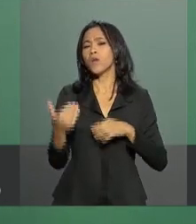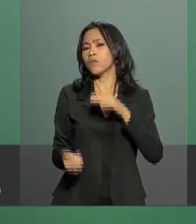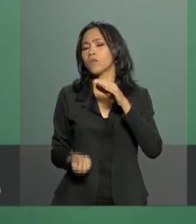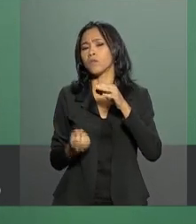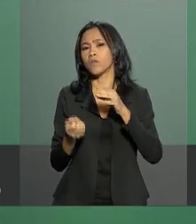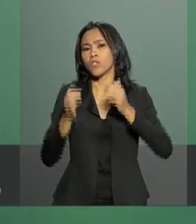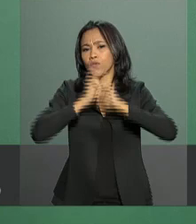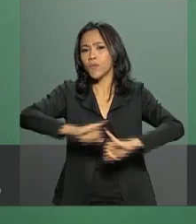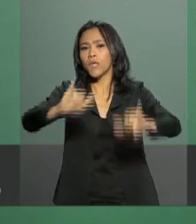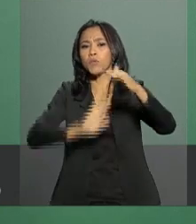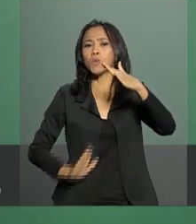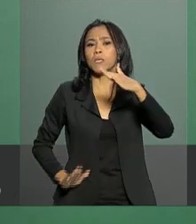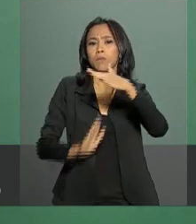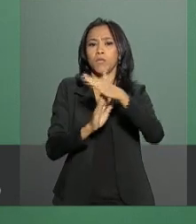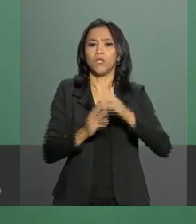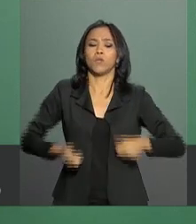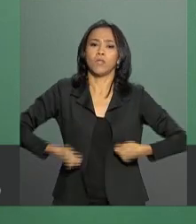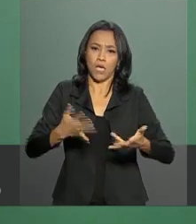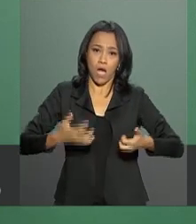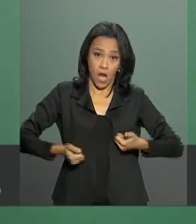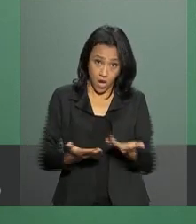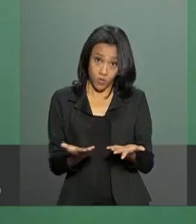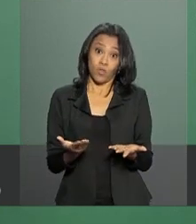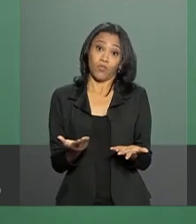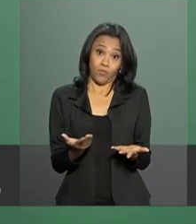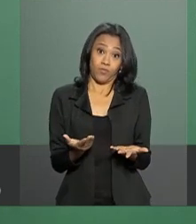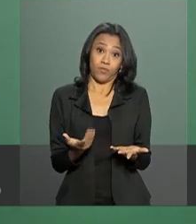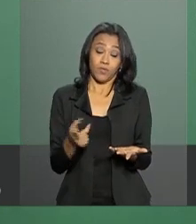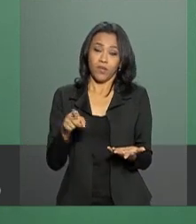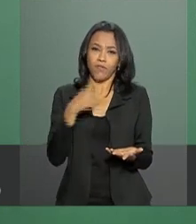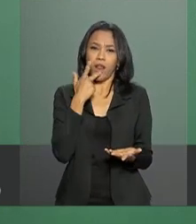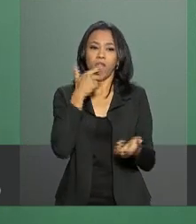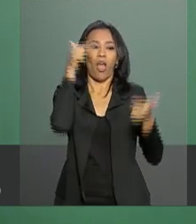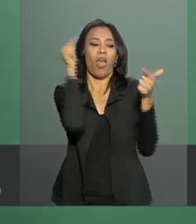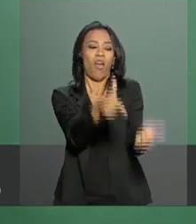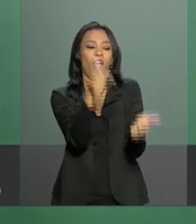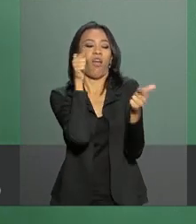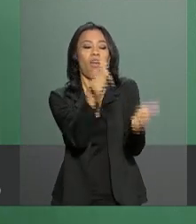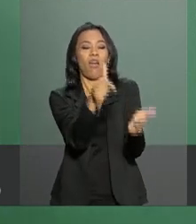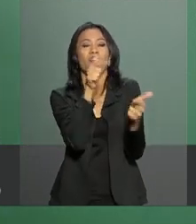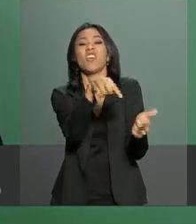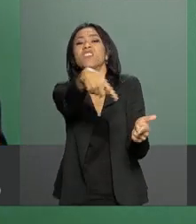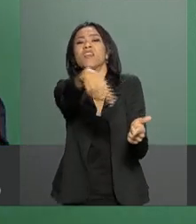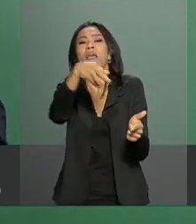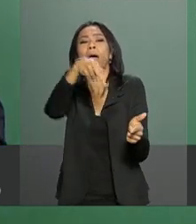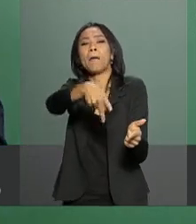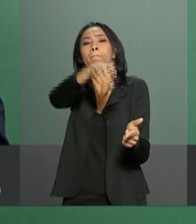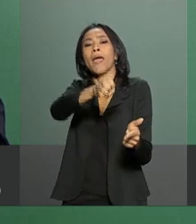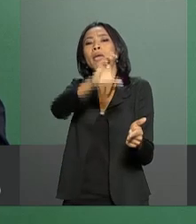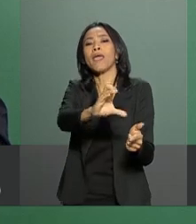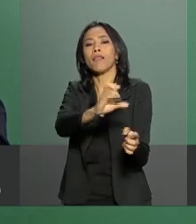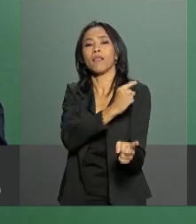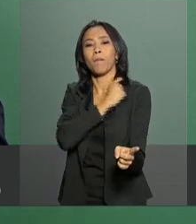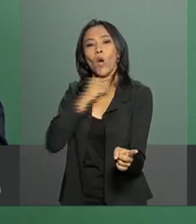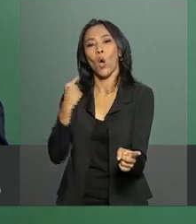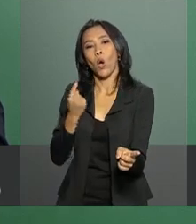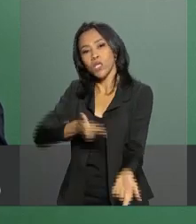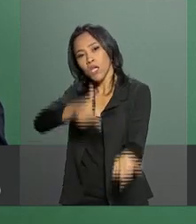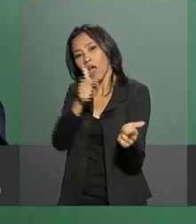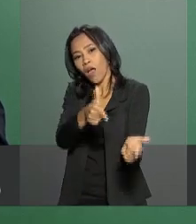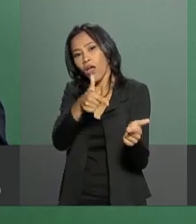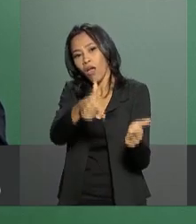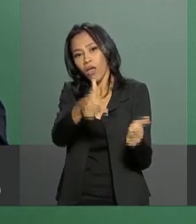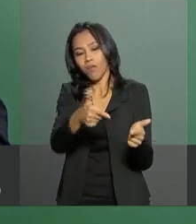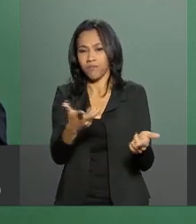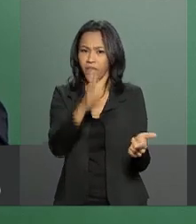públicos ela era conhecida como a pec da morte porque ela iria acabar com educação e acabaram a saúde